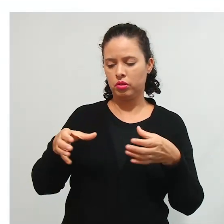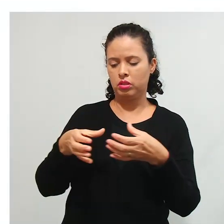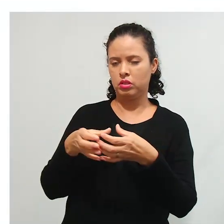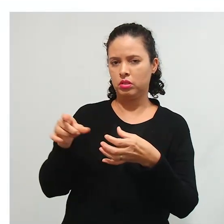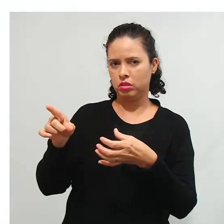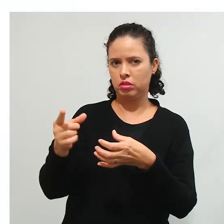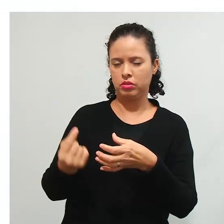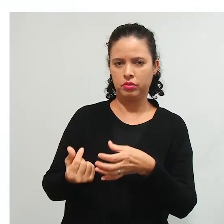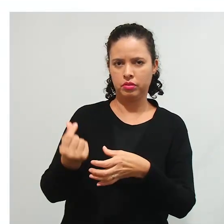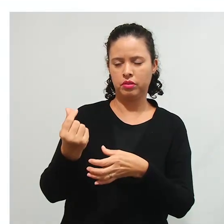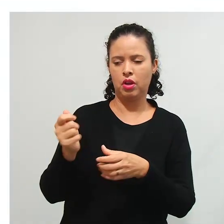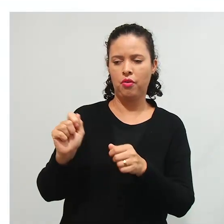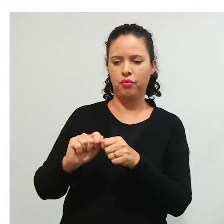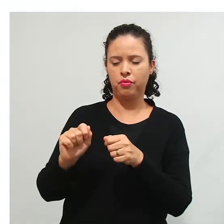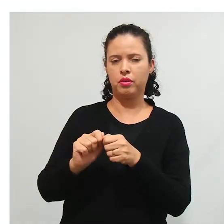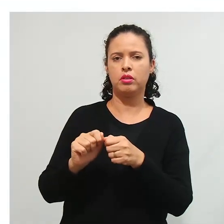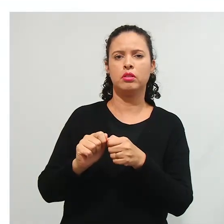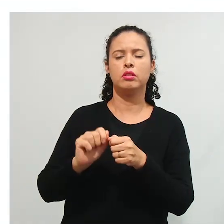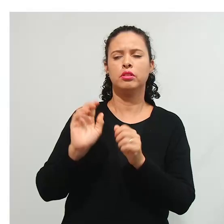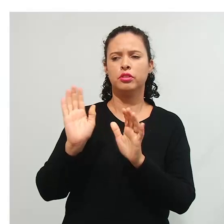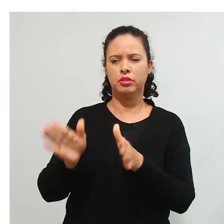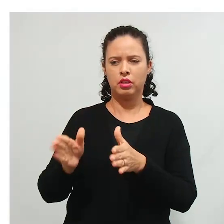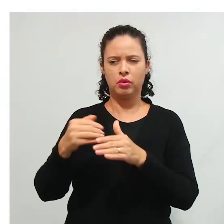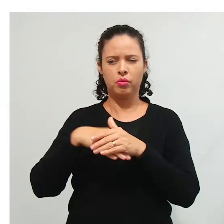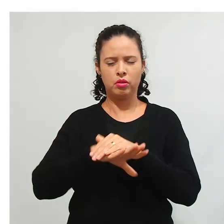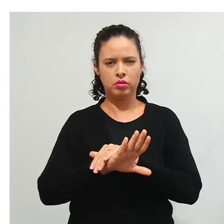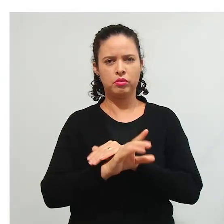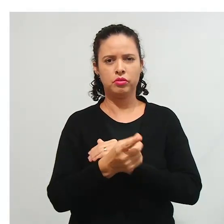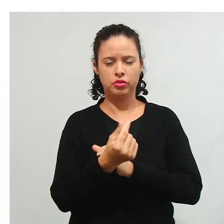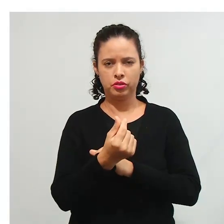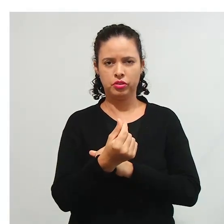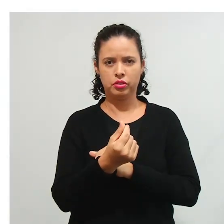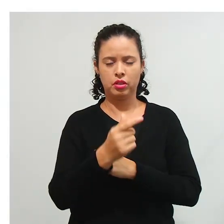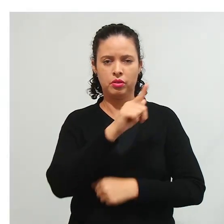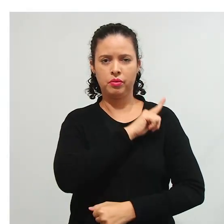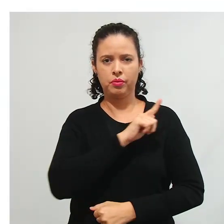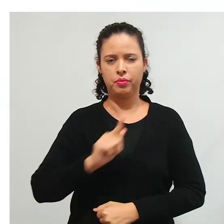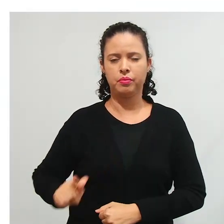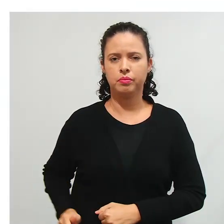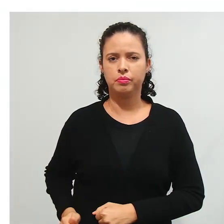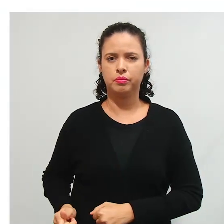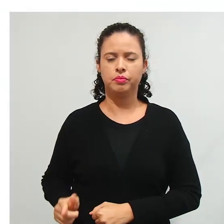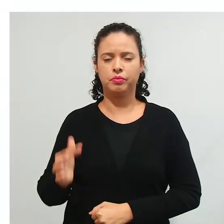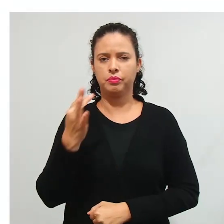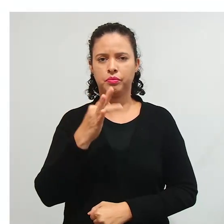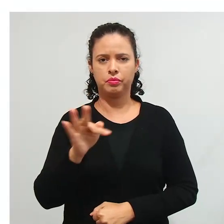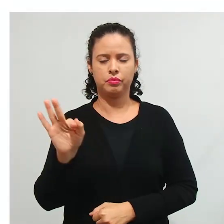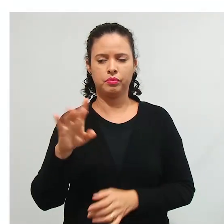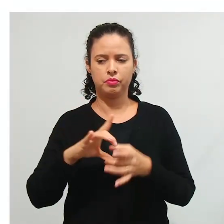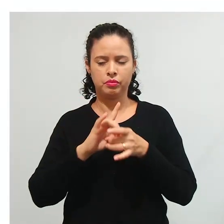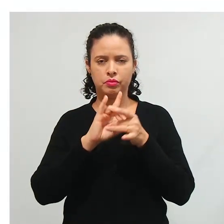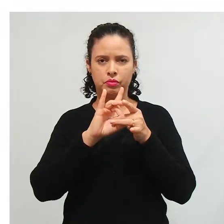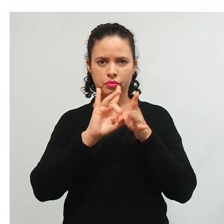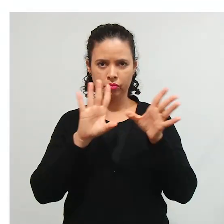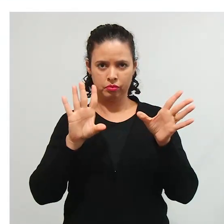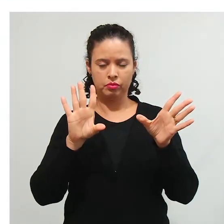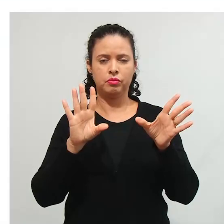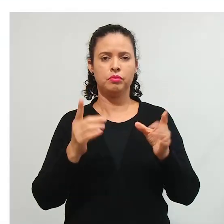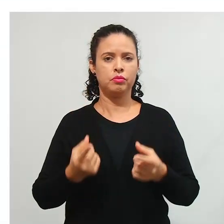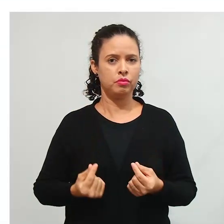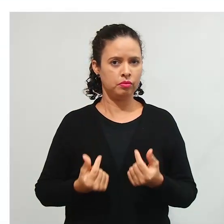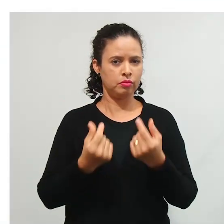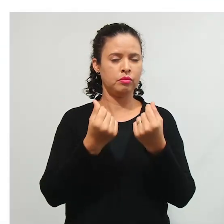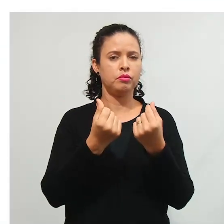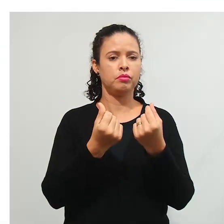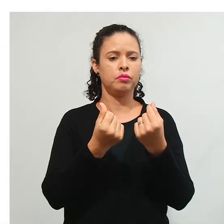Coordenação de Finanças, ela fez a liquidação e quando o governo federal liberar o financeiro,